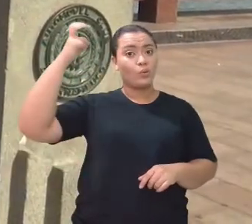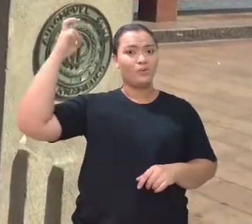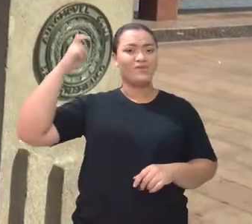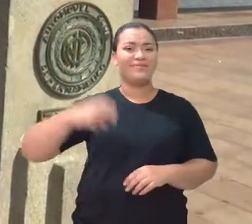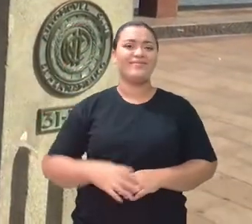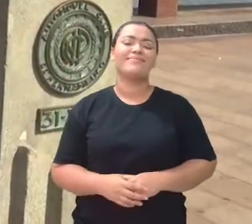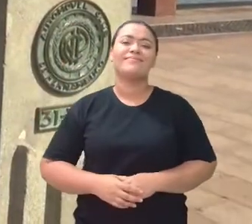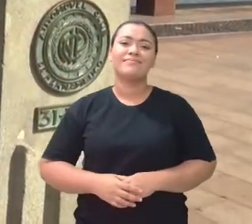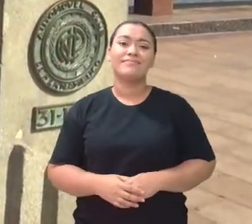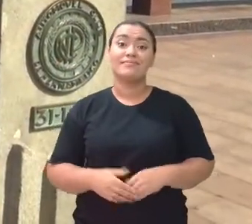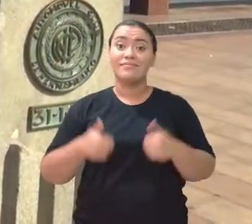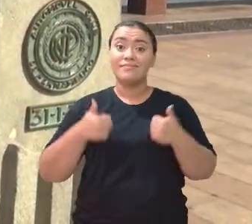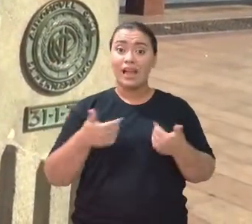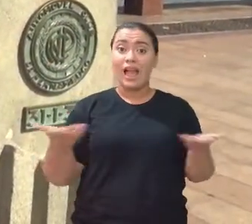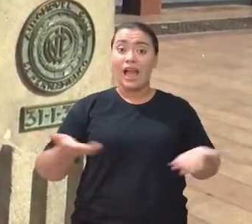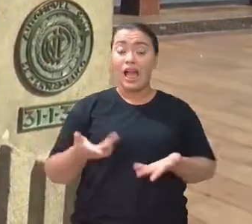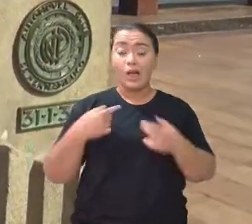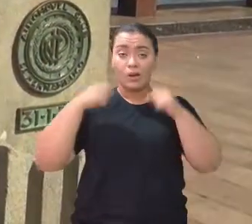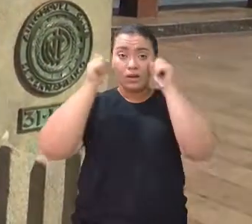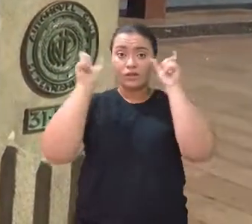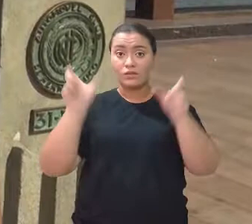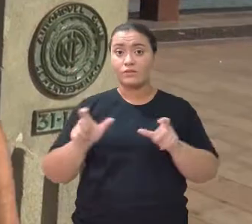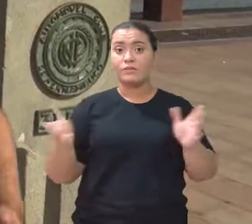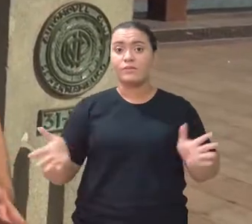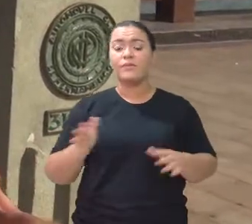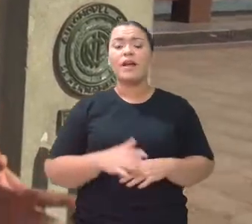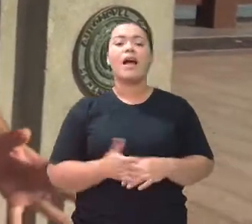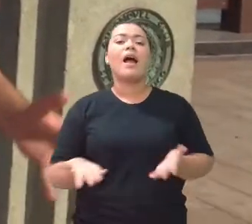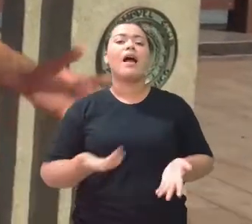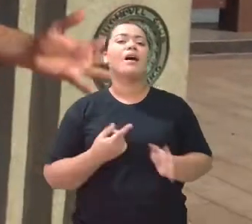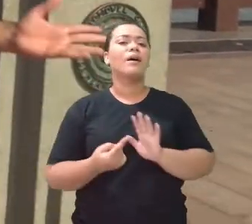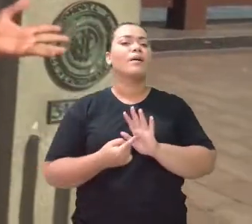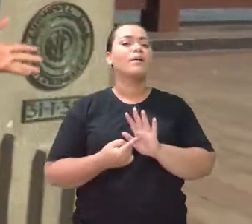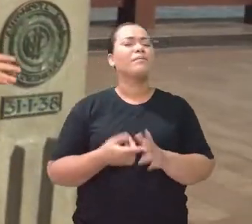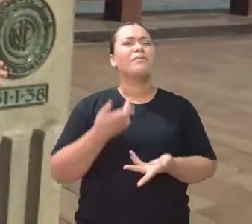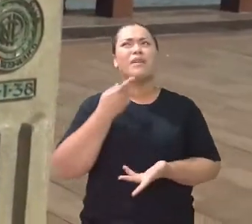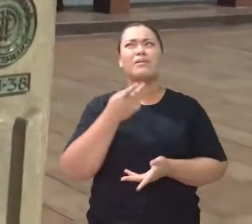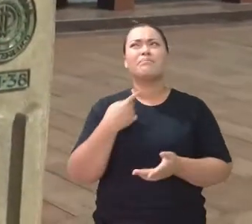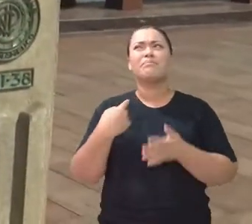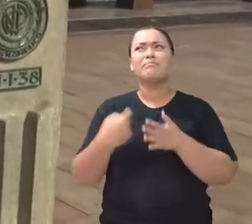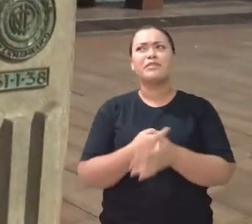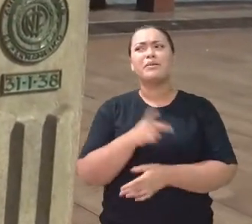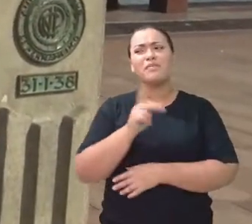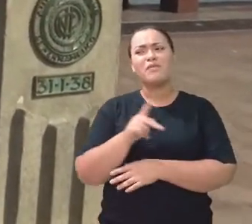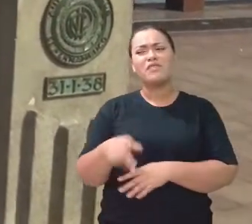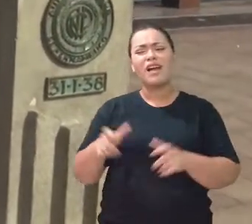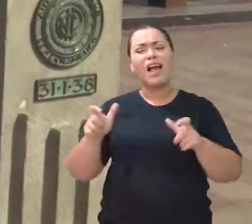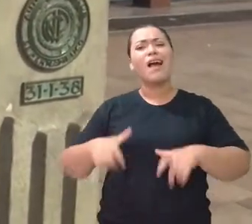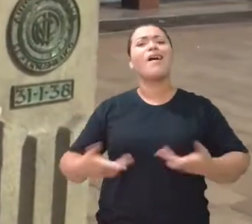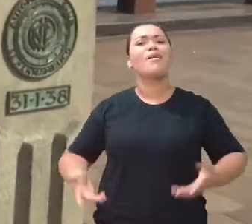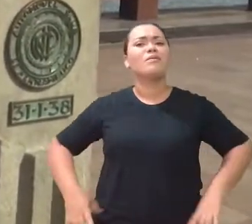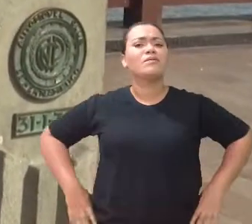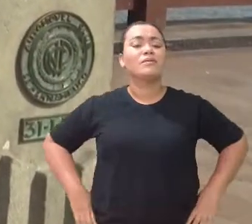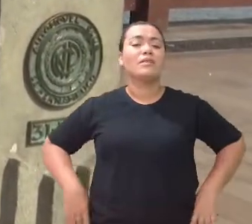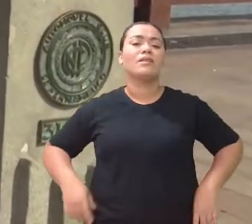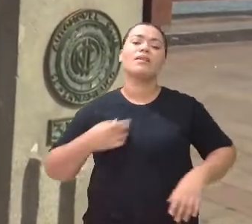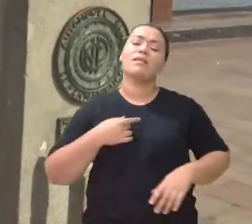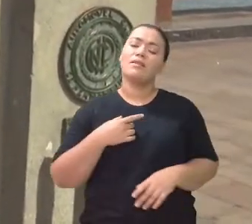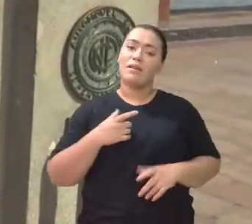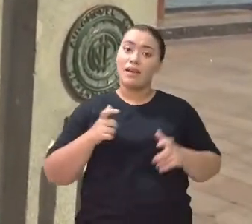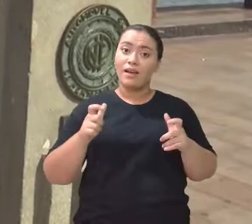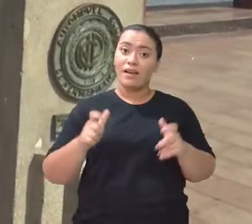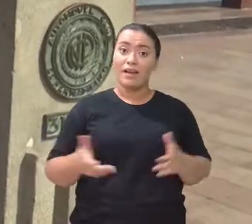cultural. Beleza? Fica ligado nisso aí, ó. Aí você diz, poxa, professor, você está aqui aonde, professor? Eu estou aqui